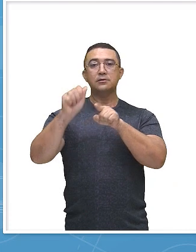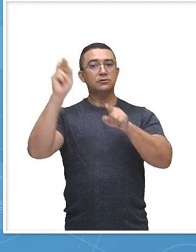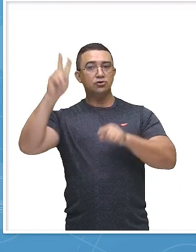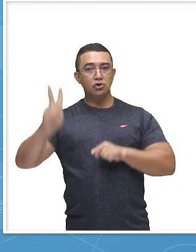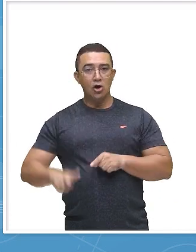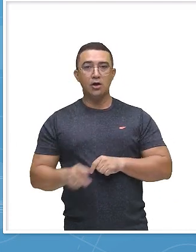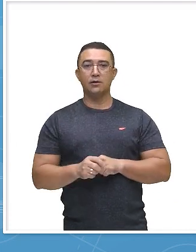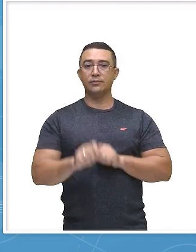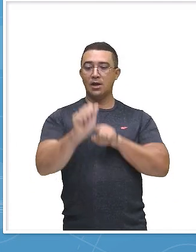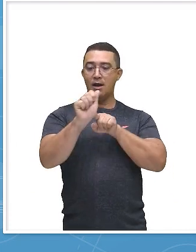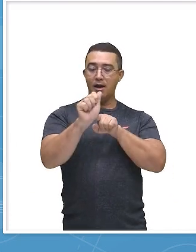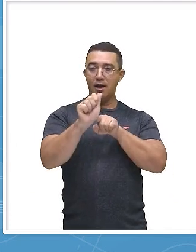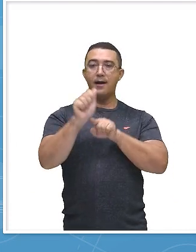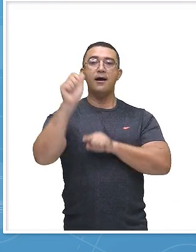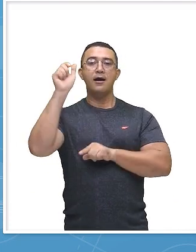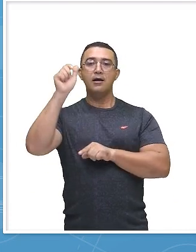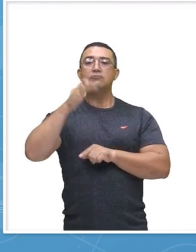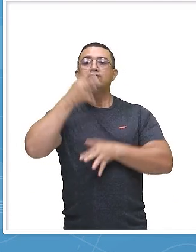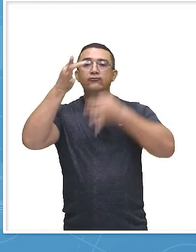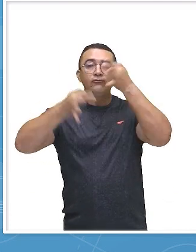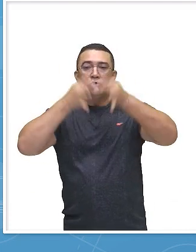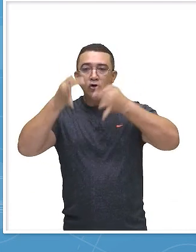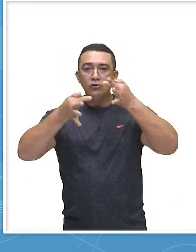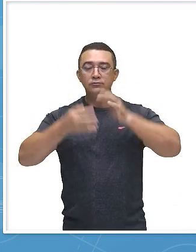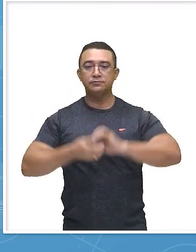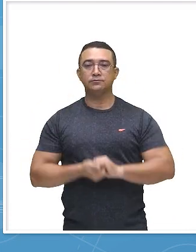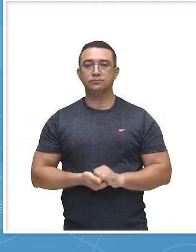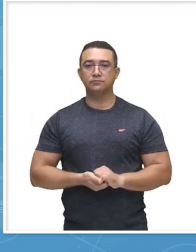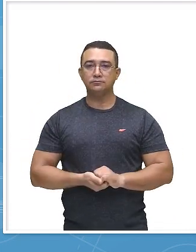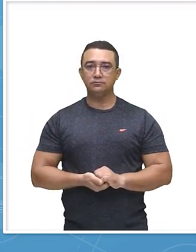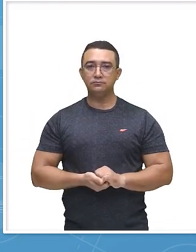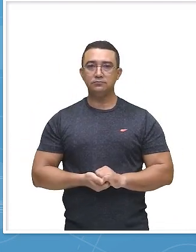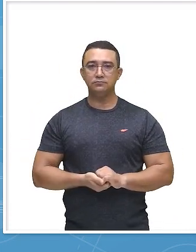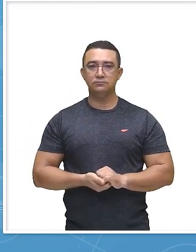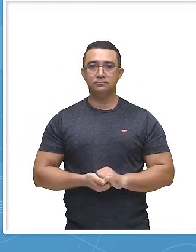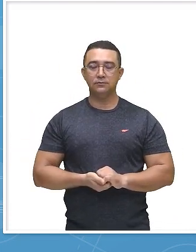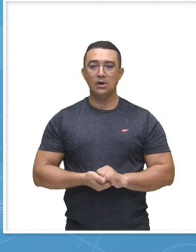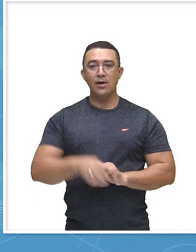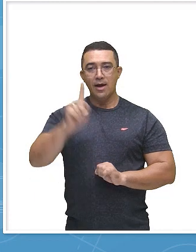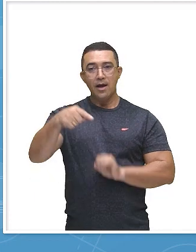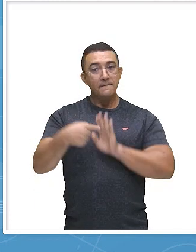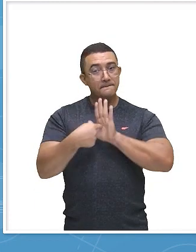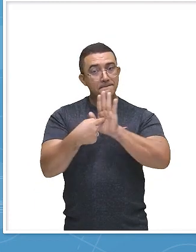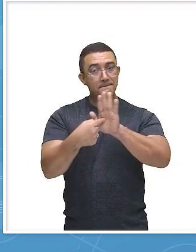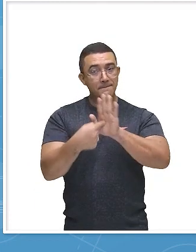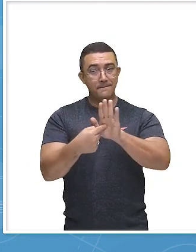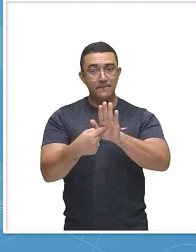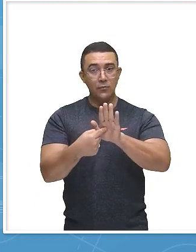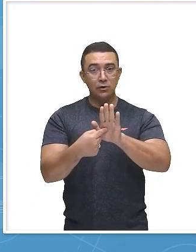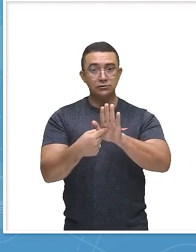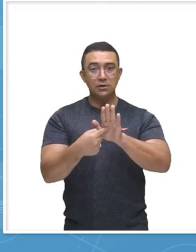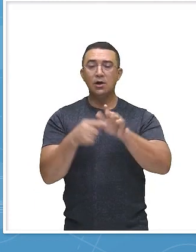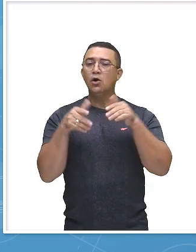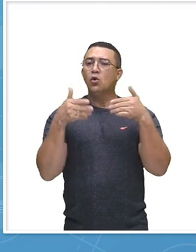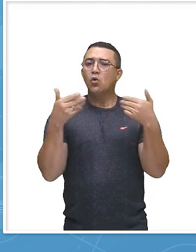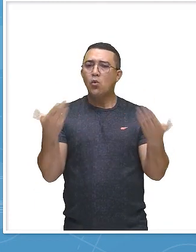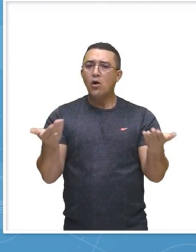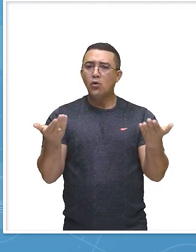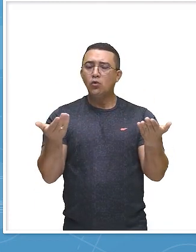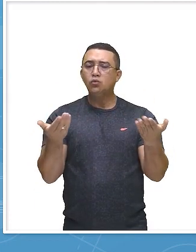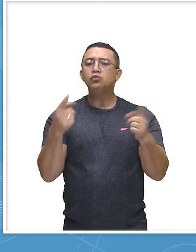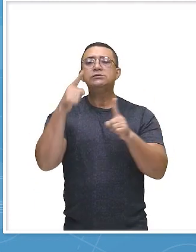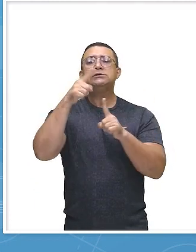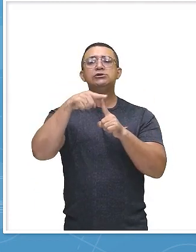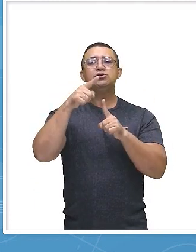aqui a função do substantivo no sentido de indicar também qual é o gênero e